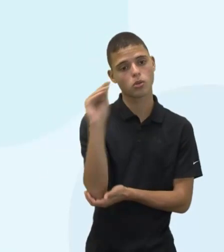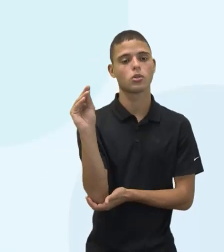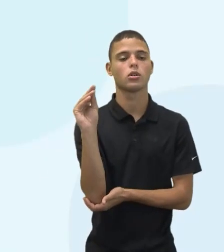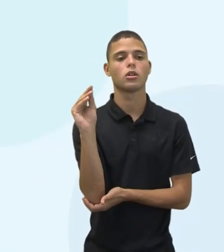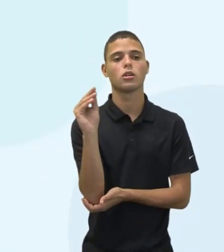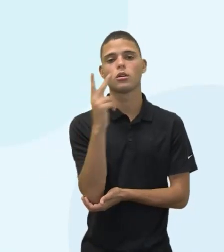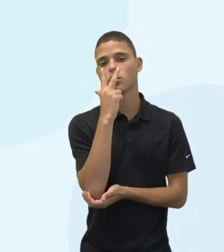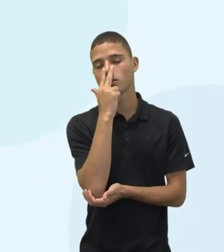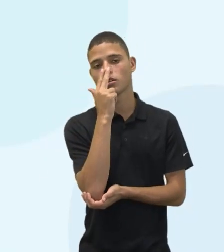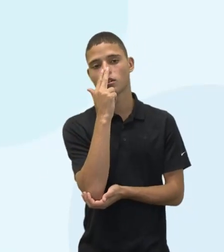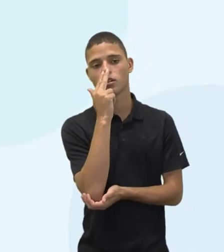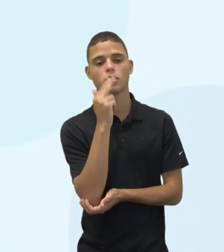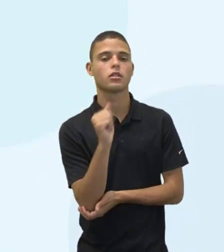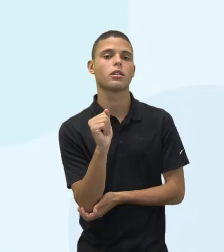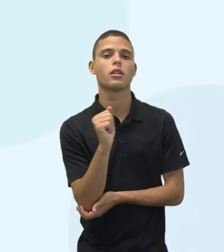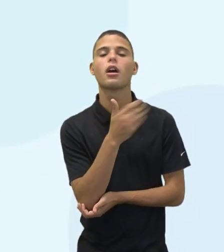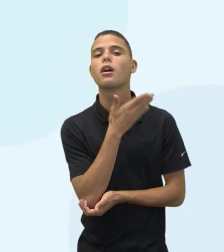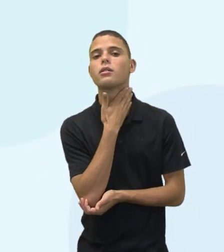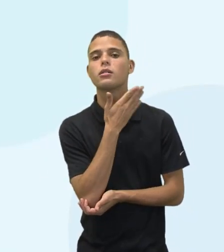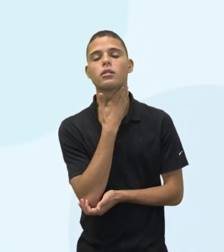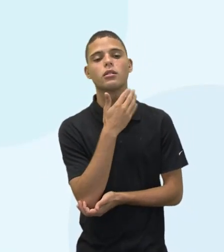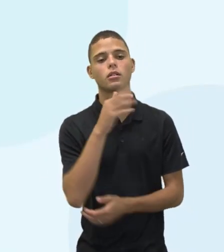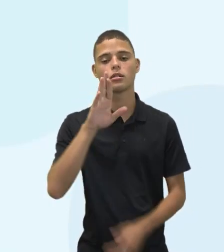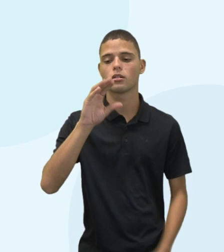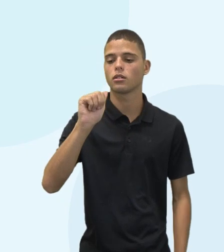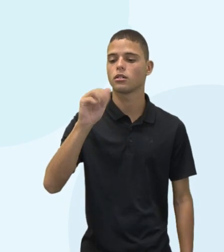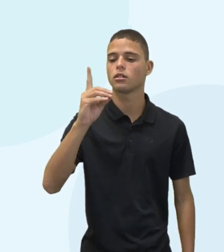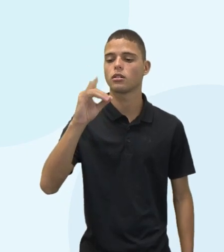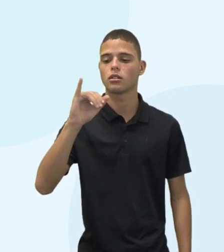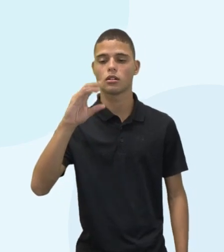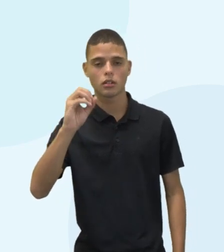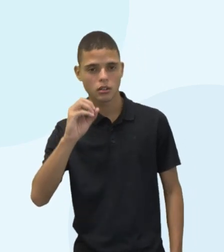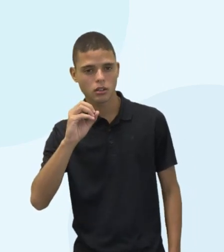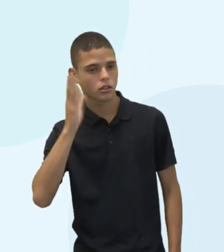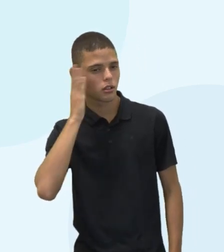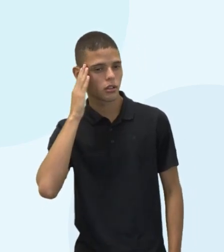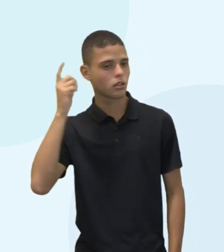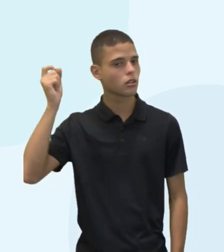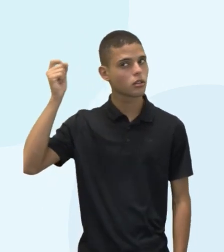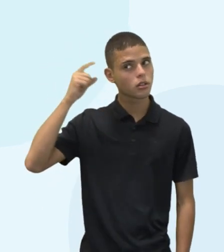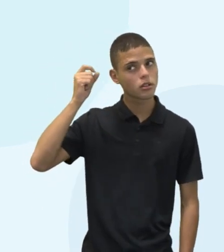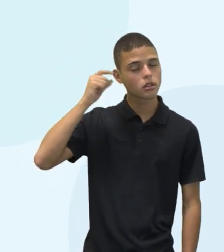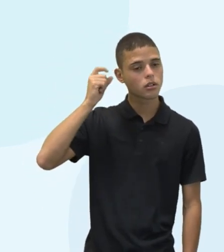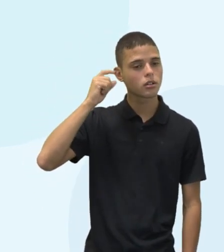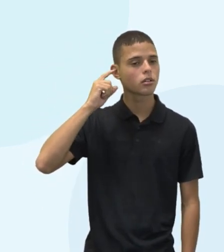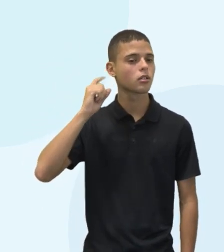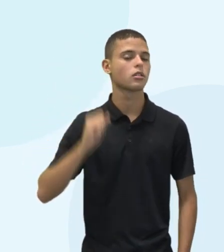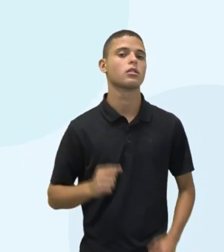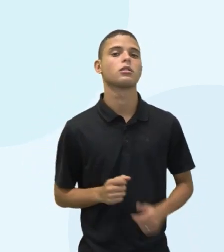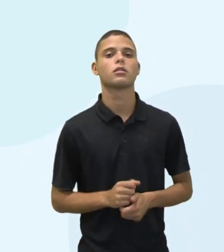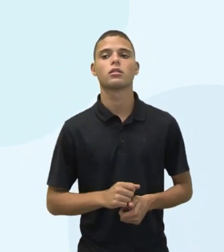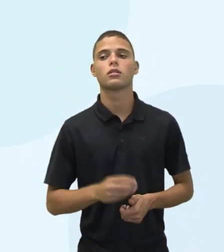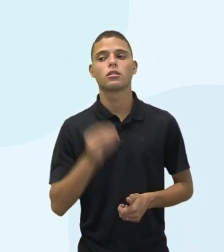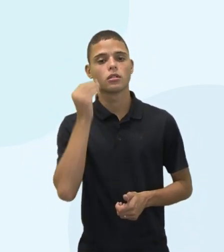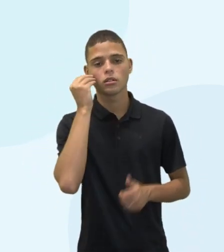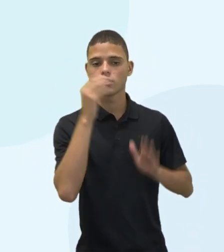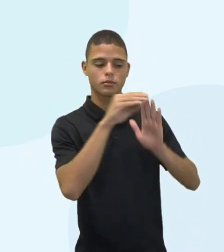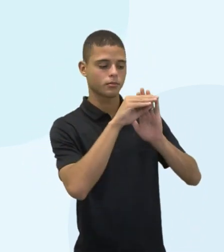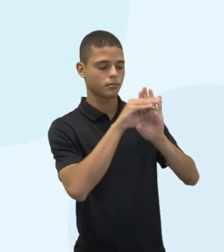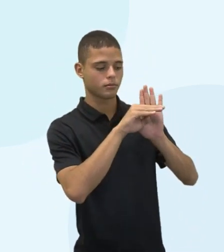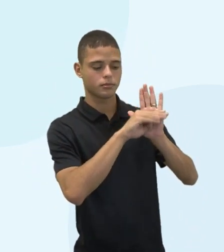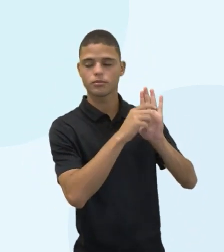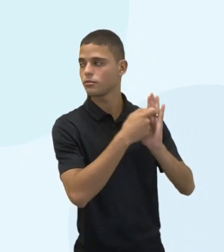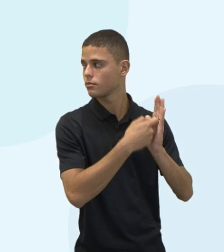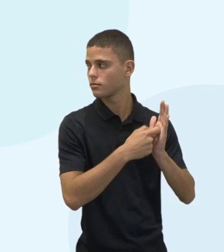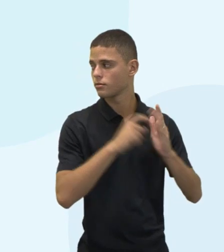rádio. Seria legal se a gente conseguisse fazer das duas formas, né? Você fazer um roteiro escrito e depois treinar isso